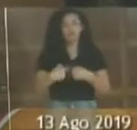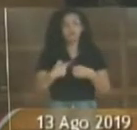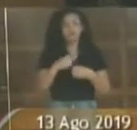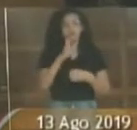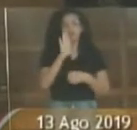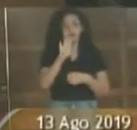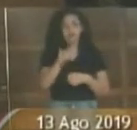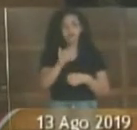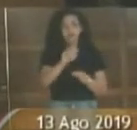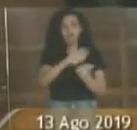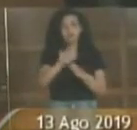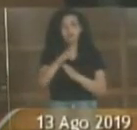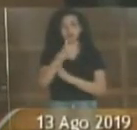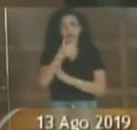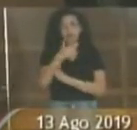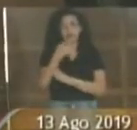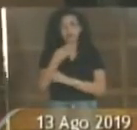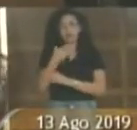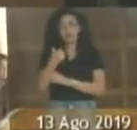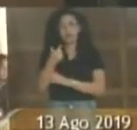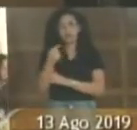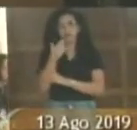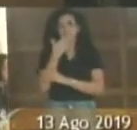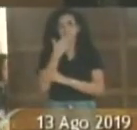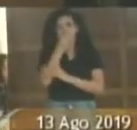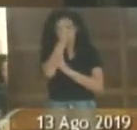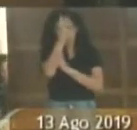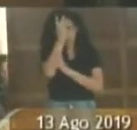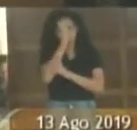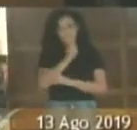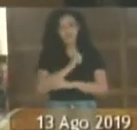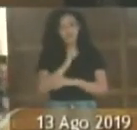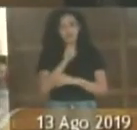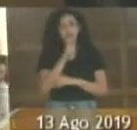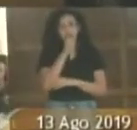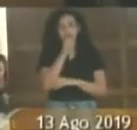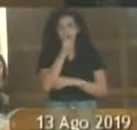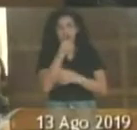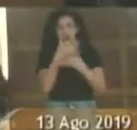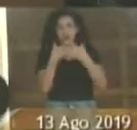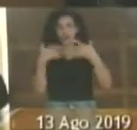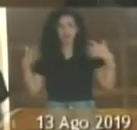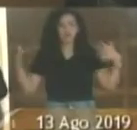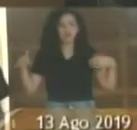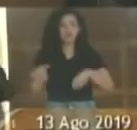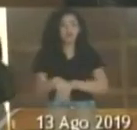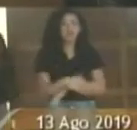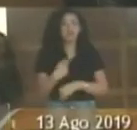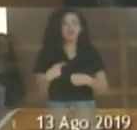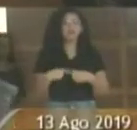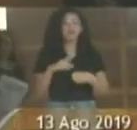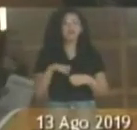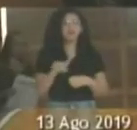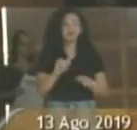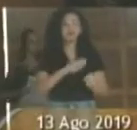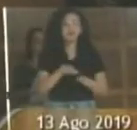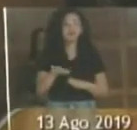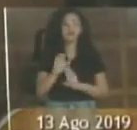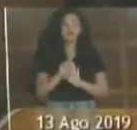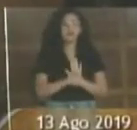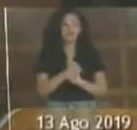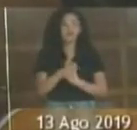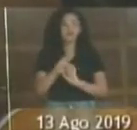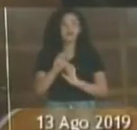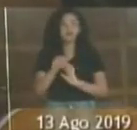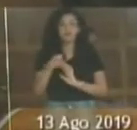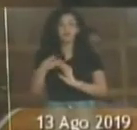Bracuí. Indicação 2417, quando o prefeito municipal a extensão da rede elétrica na rua Santa Catarina, morada do Bracuí, bairro Bracuí. E ofício 503